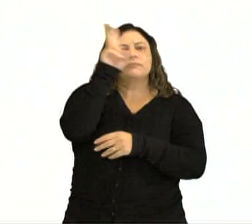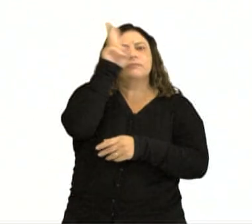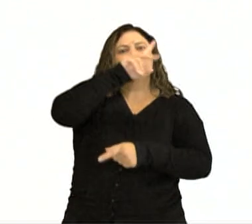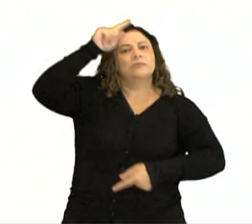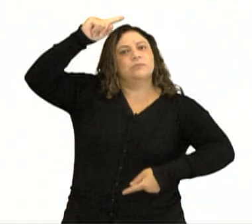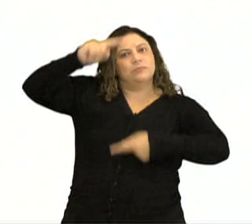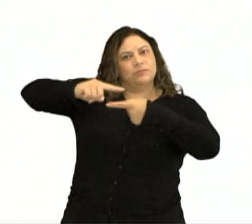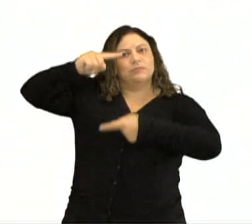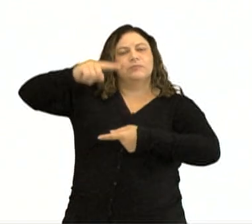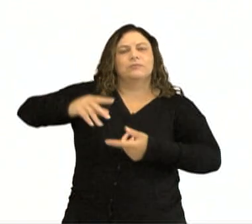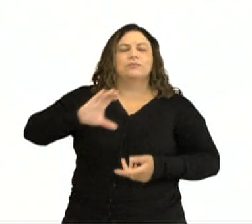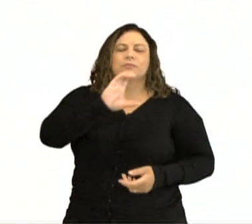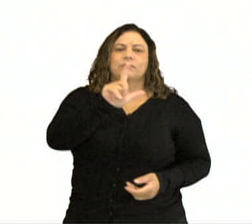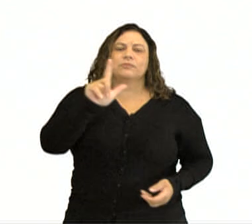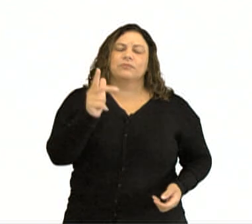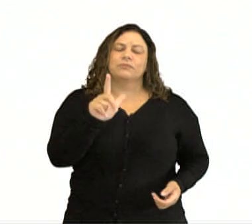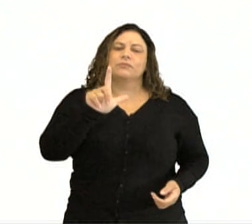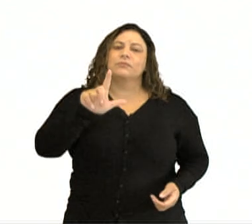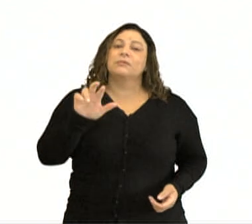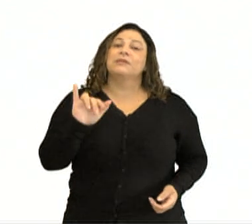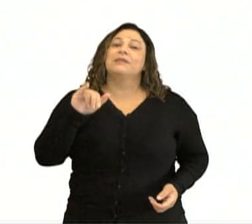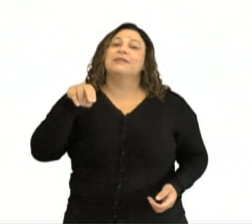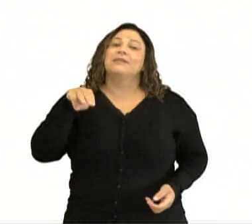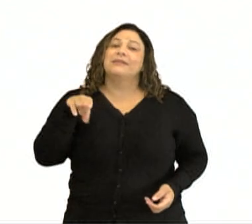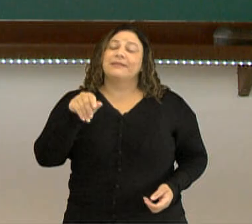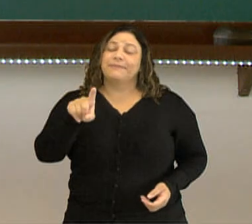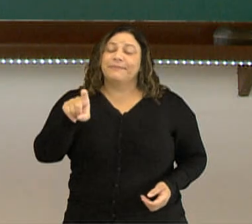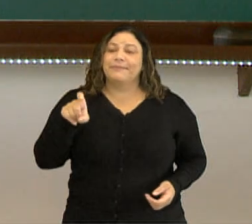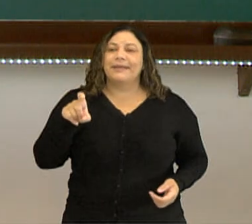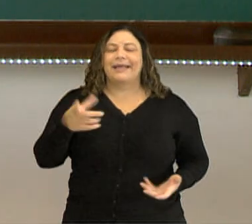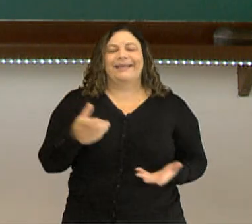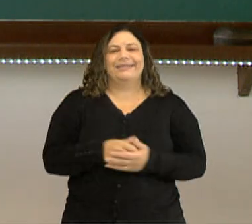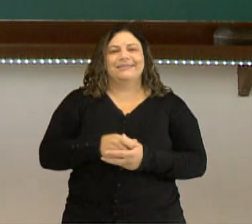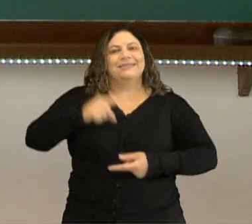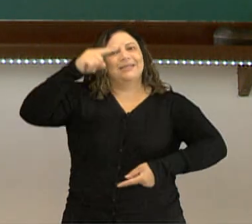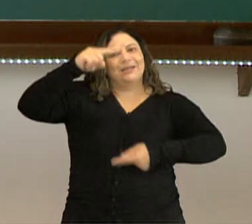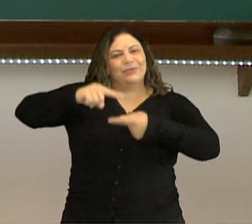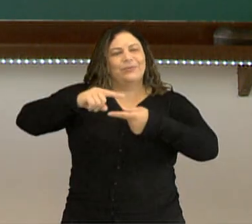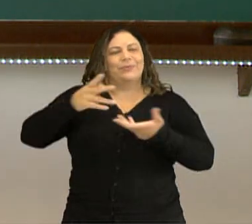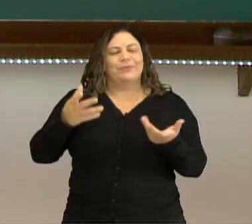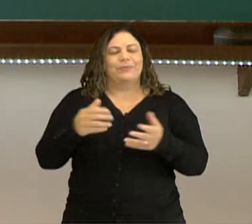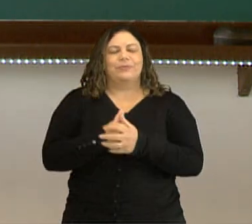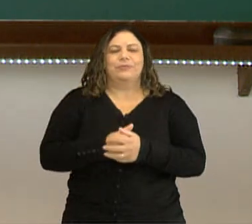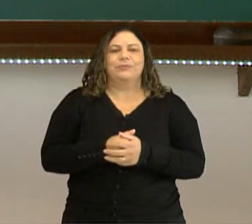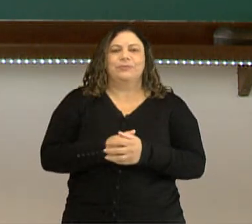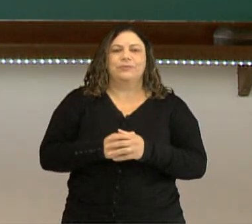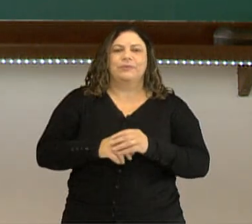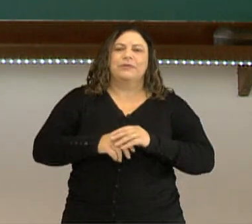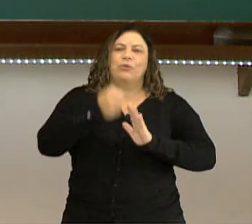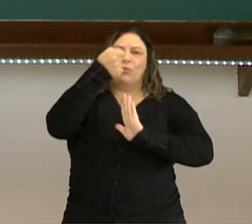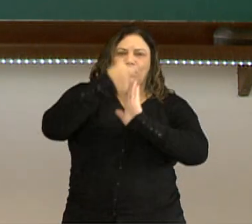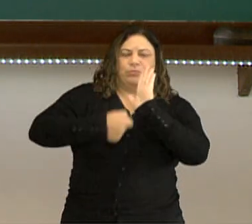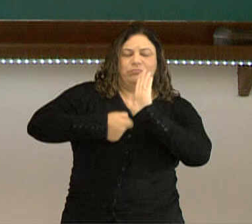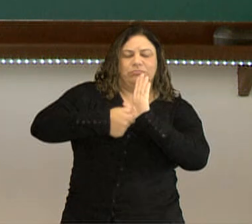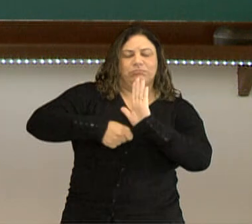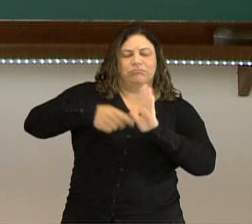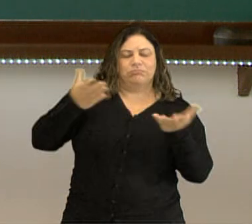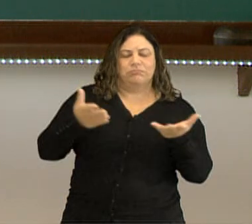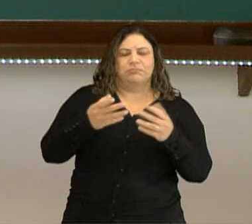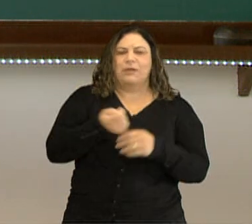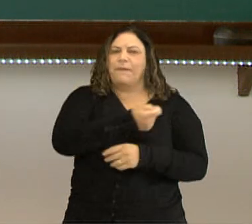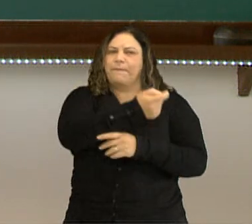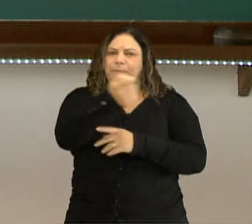né, um clímax, um enredo curto, então geralmente apresenta poucos personagens. Espaço